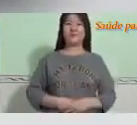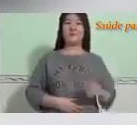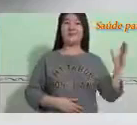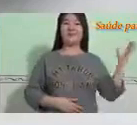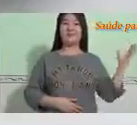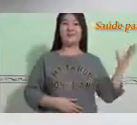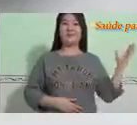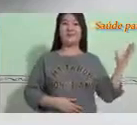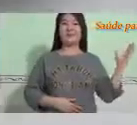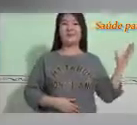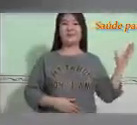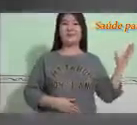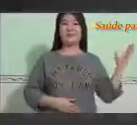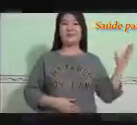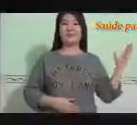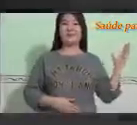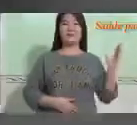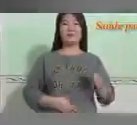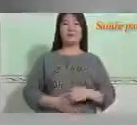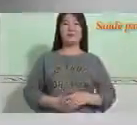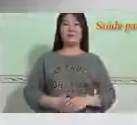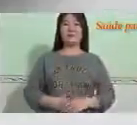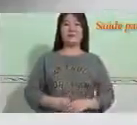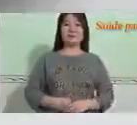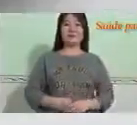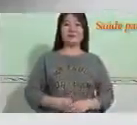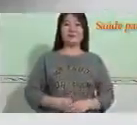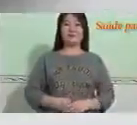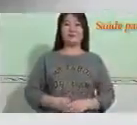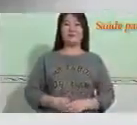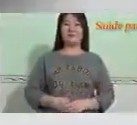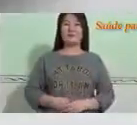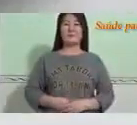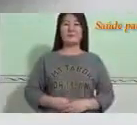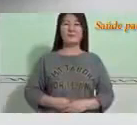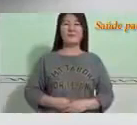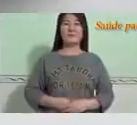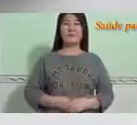ser feitos em menos tempo, vírgula, com maior qualidade e quantidade de respostas.